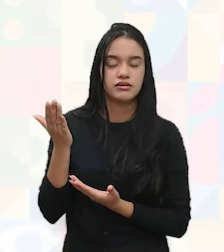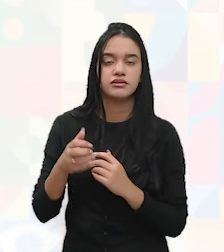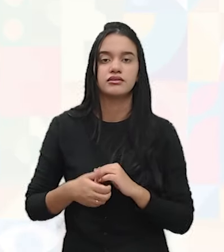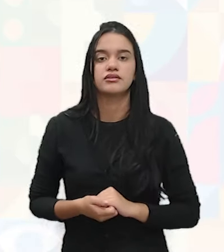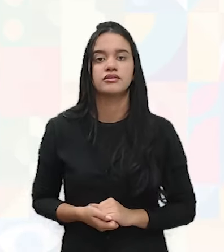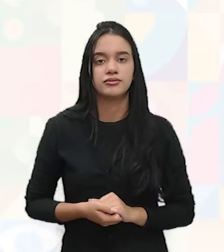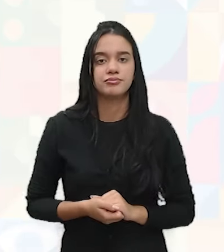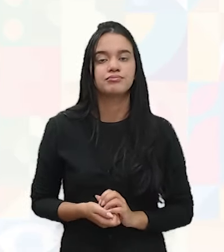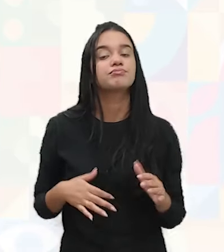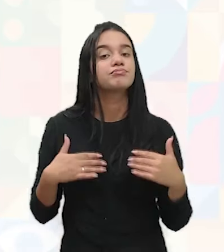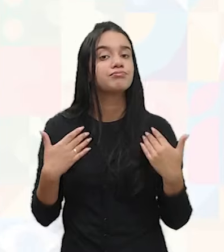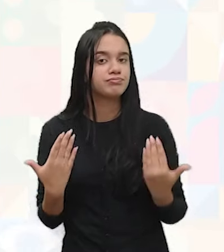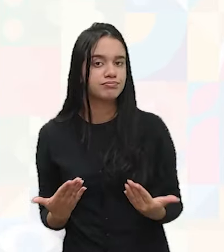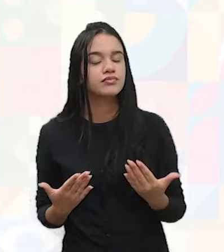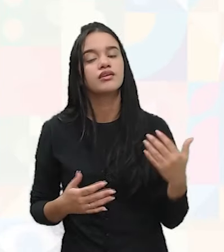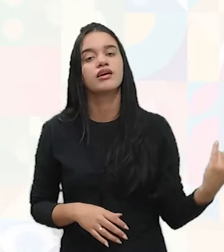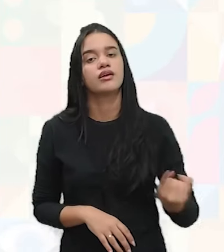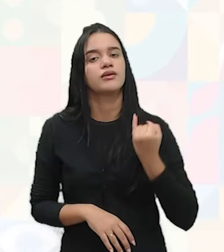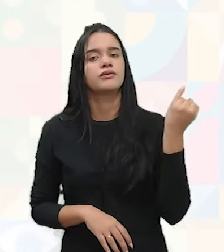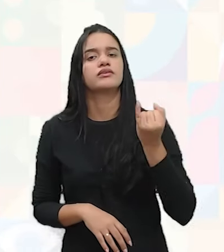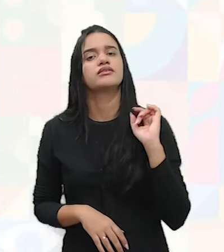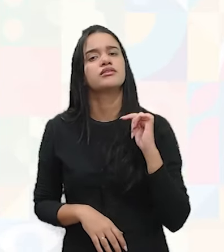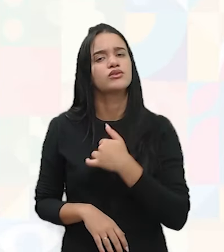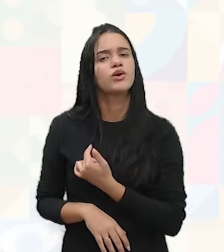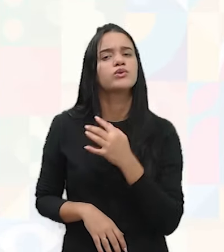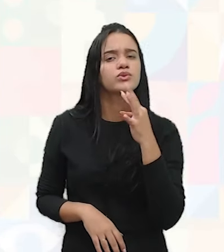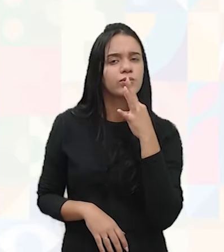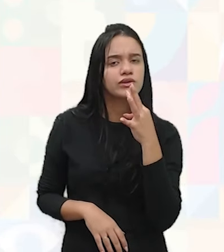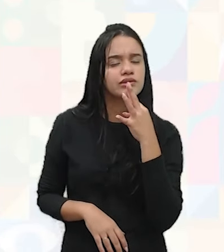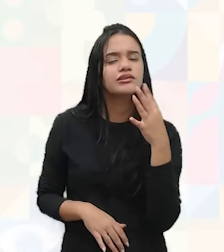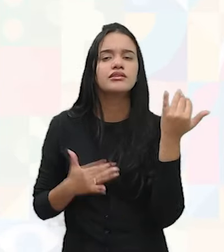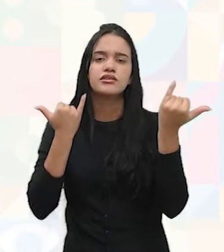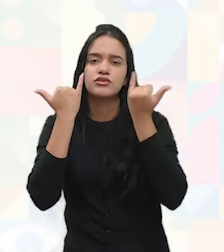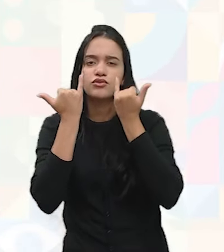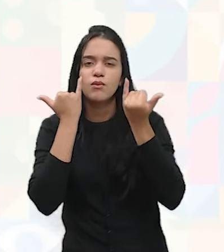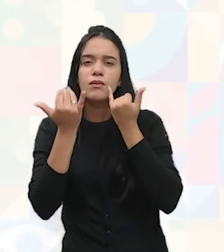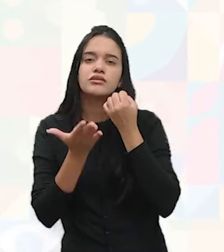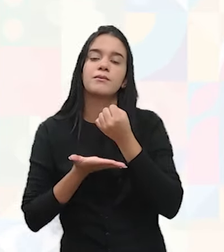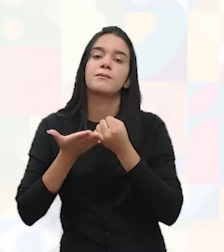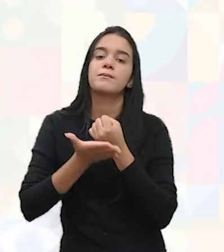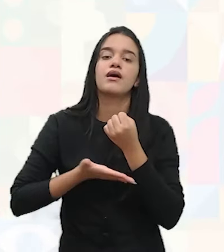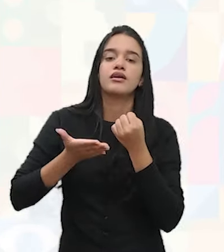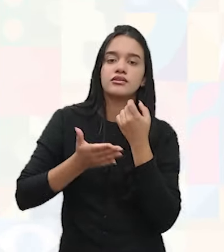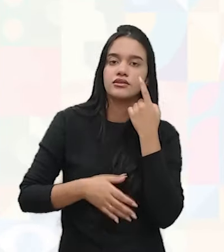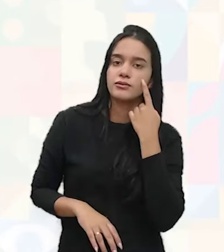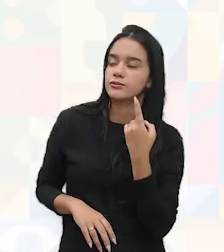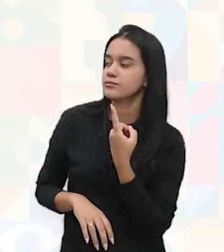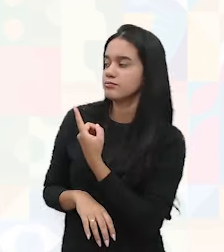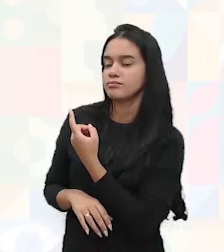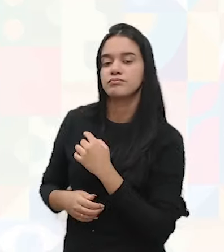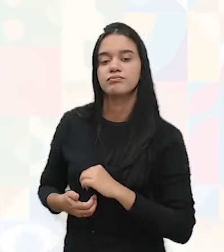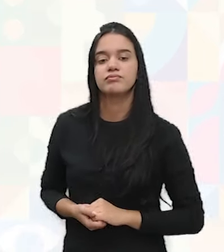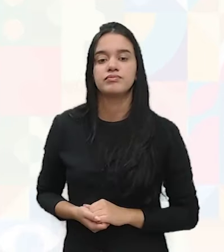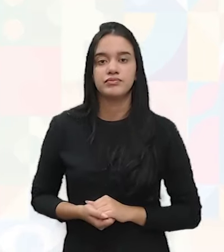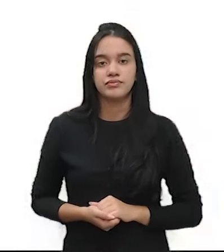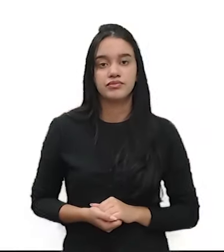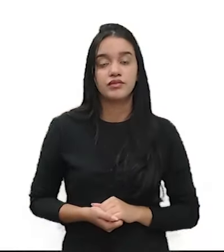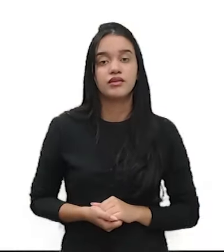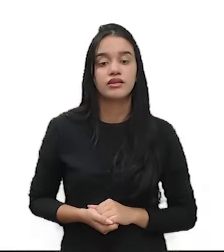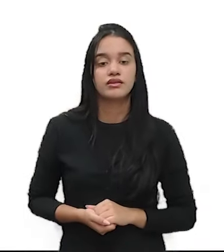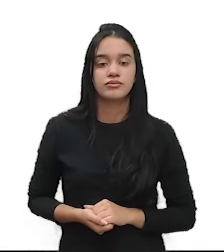incêndio então é importante que a gente conheça pelo menos as informações básicas que são contidas nesse rótulo Qual a